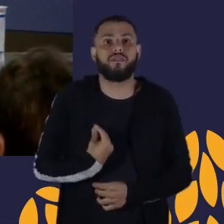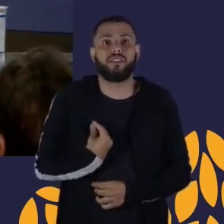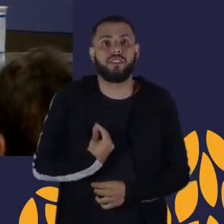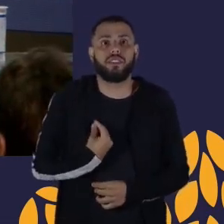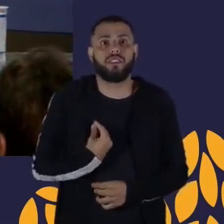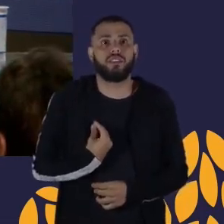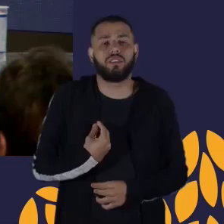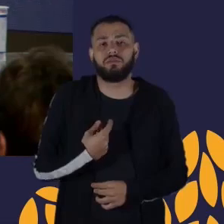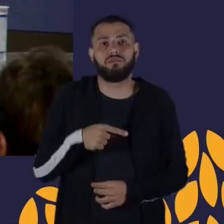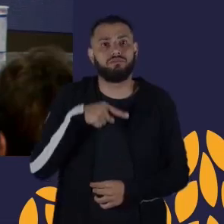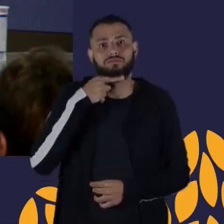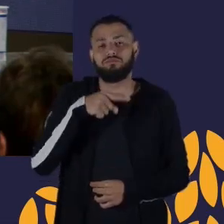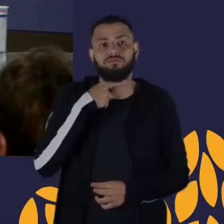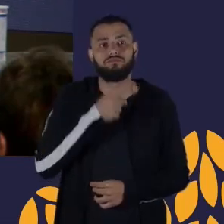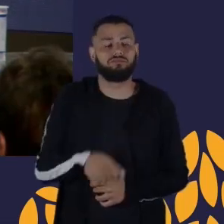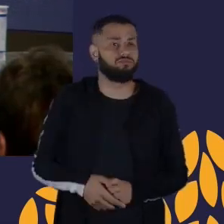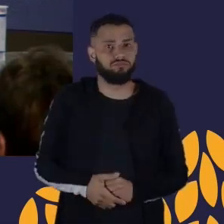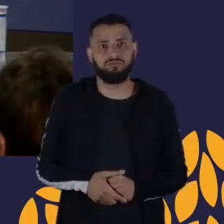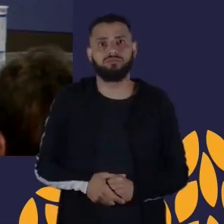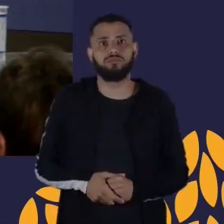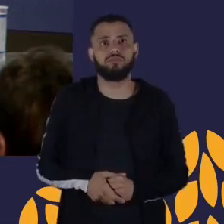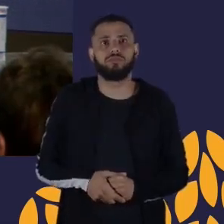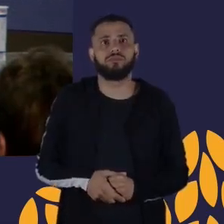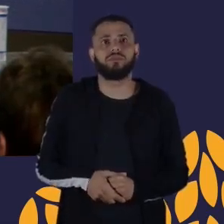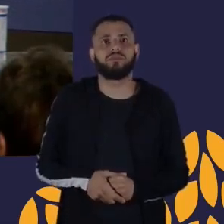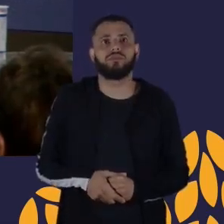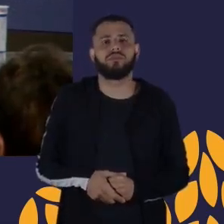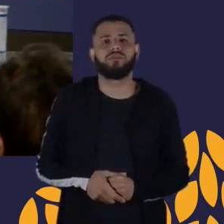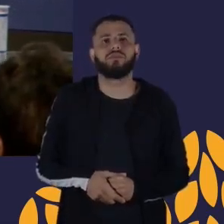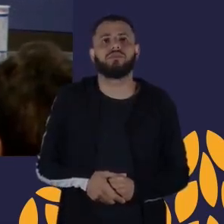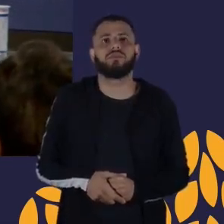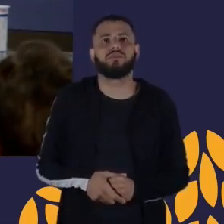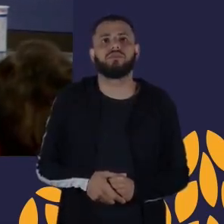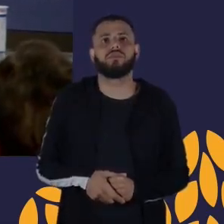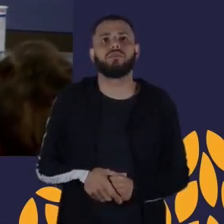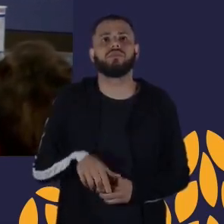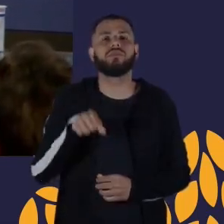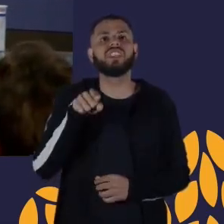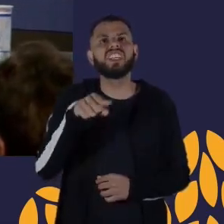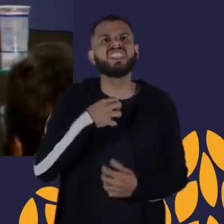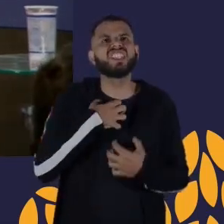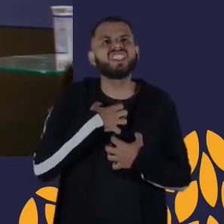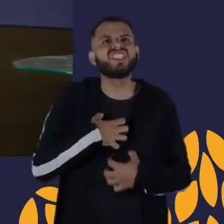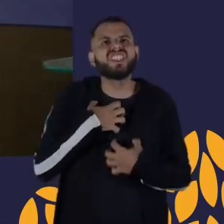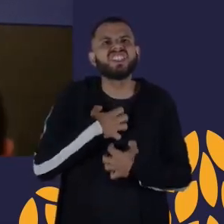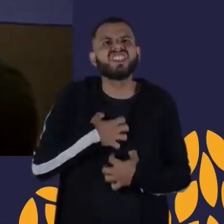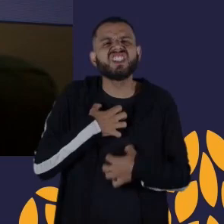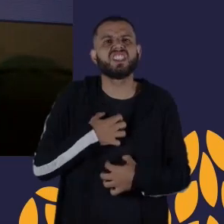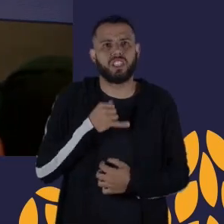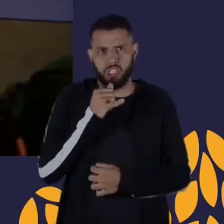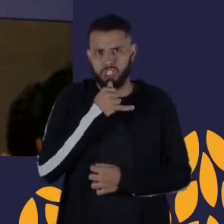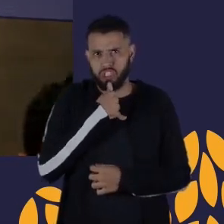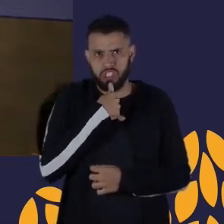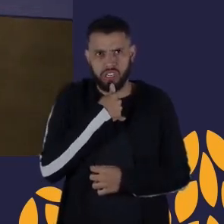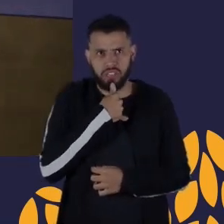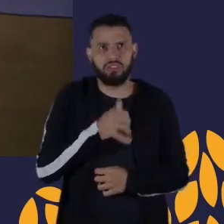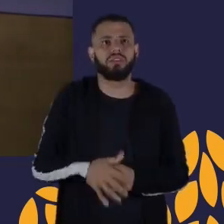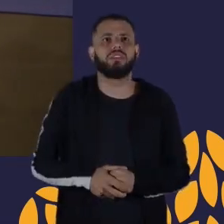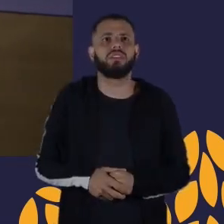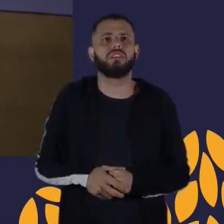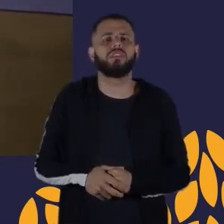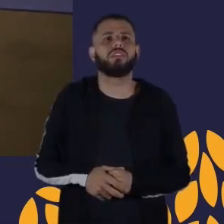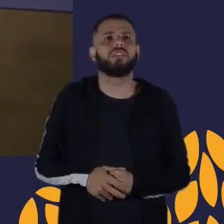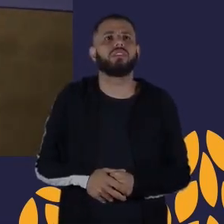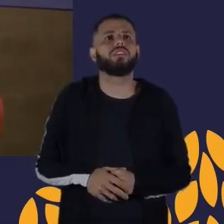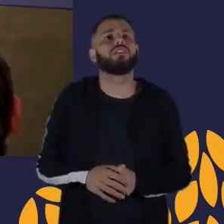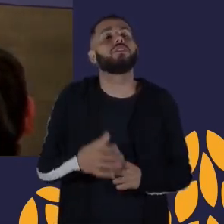Não estou mais enojado. Ele estava enojado, ele estava enraivado, chateado. Era